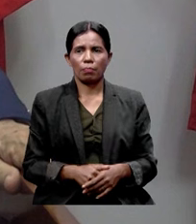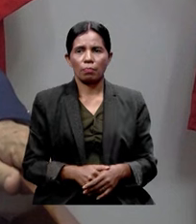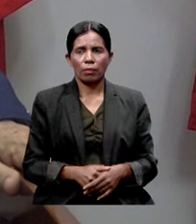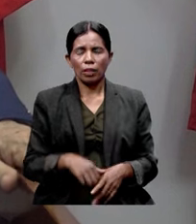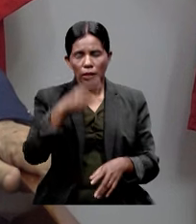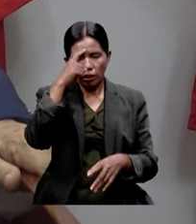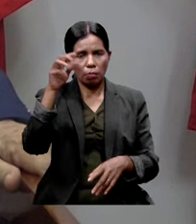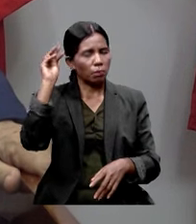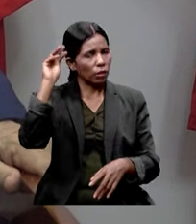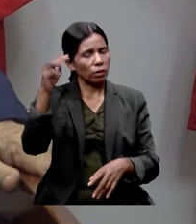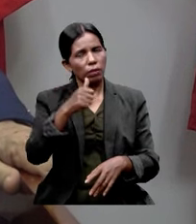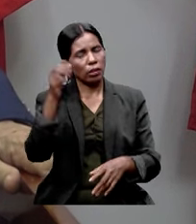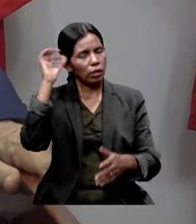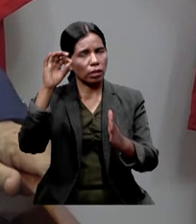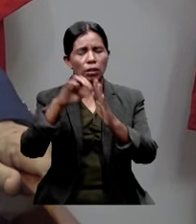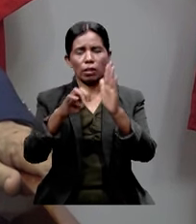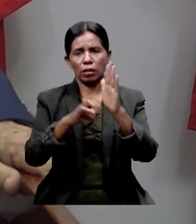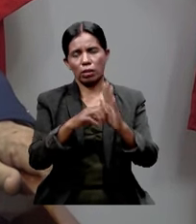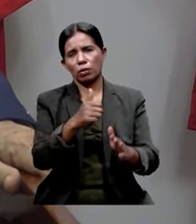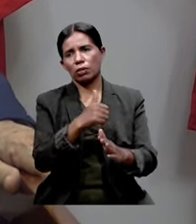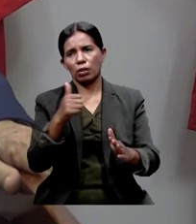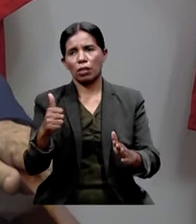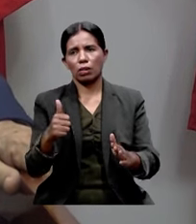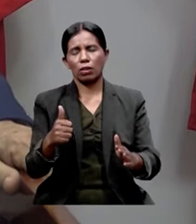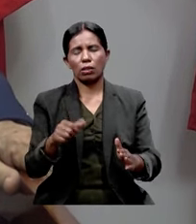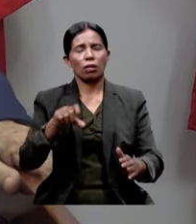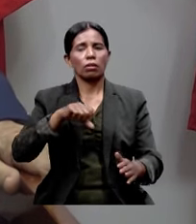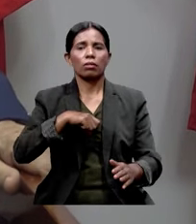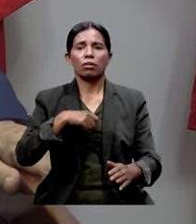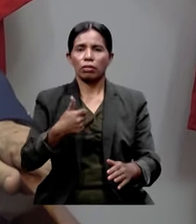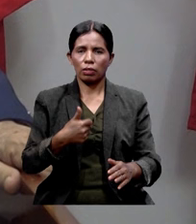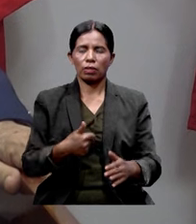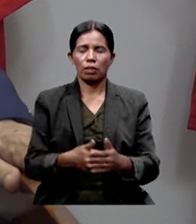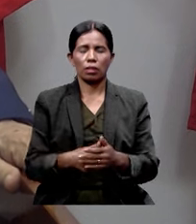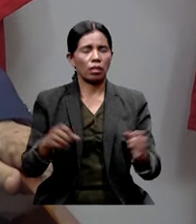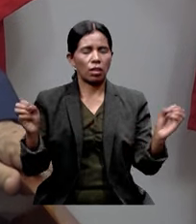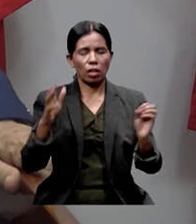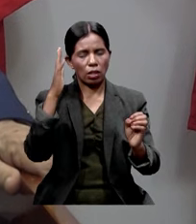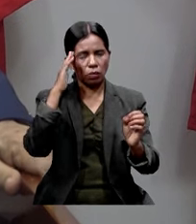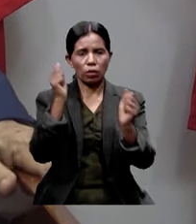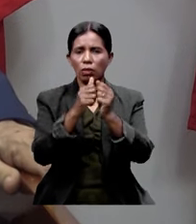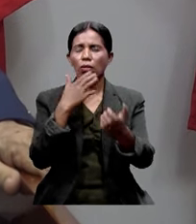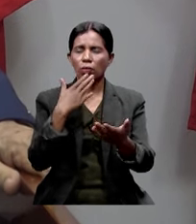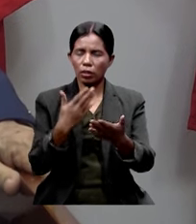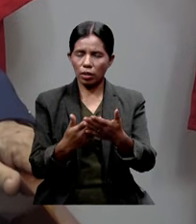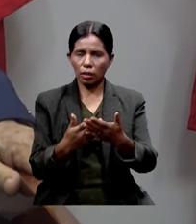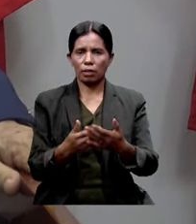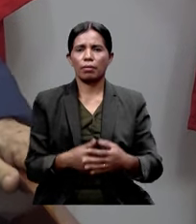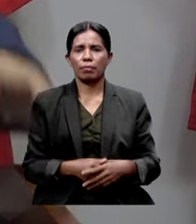Também ministro Balum, secretário de Estado Balum, com arrogância. Lá a noite de dia, lá suca de